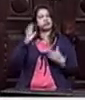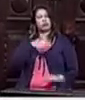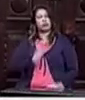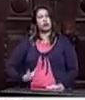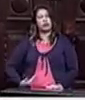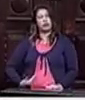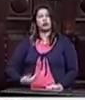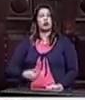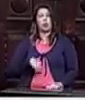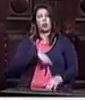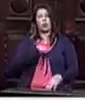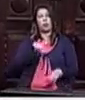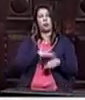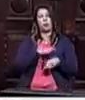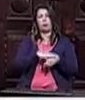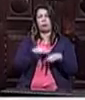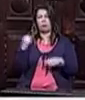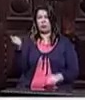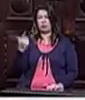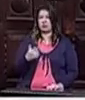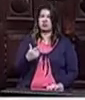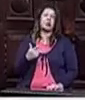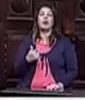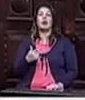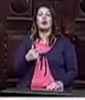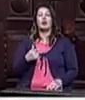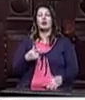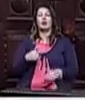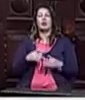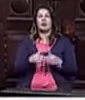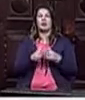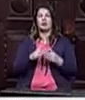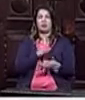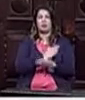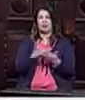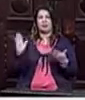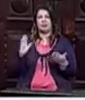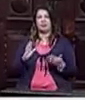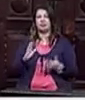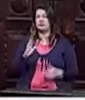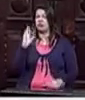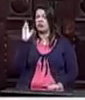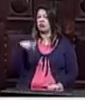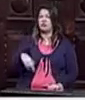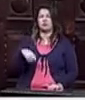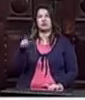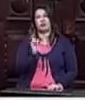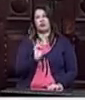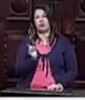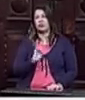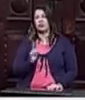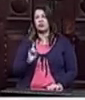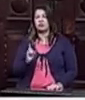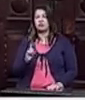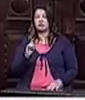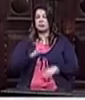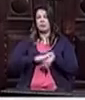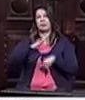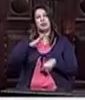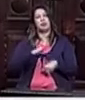o pedido é nosso, da bancada do pessoal, resolve essa conta. Não resolve. Não é só isso. E mais do que